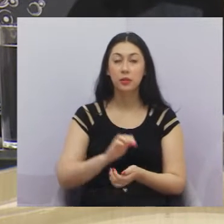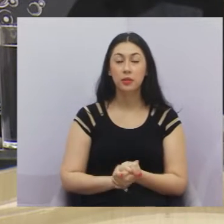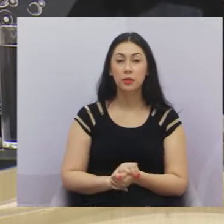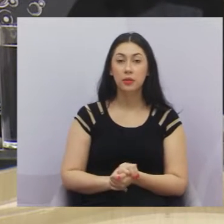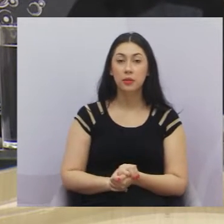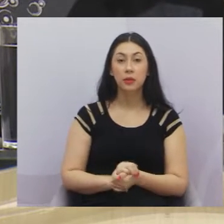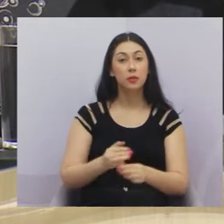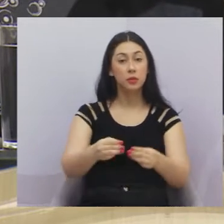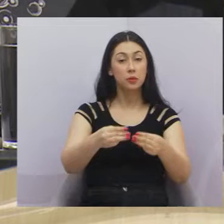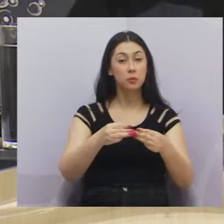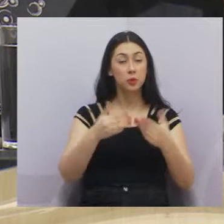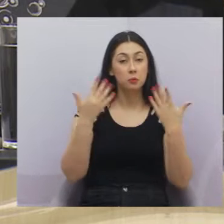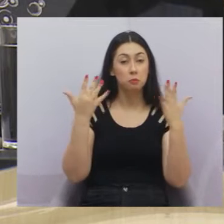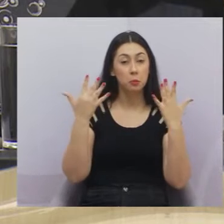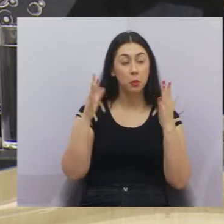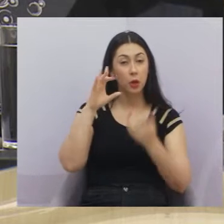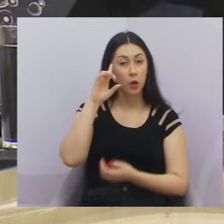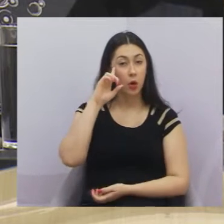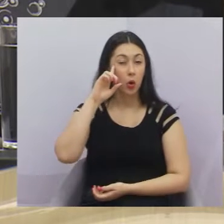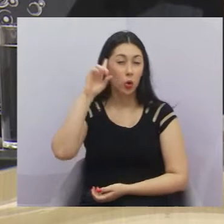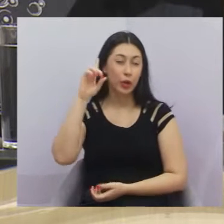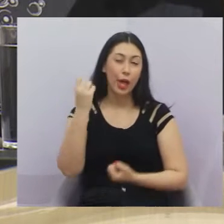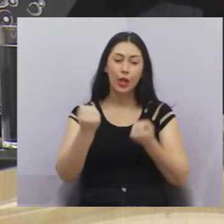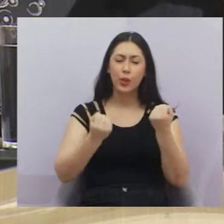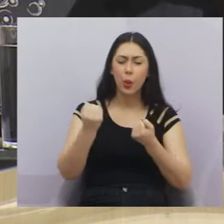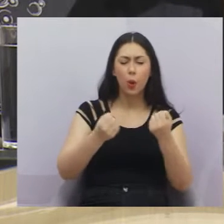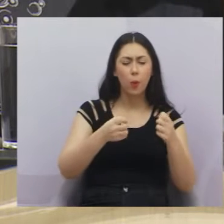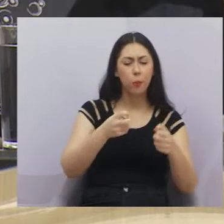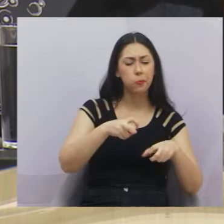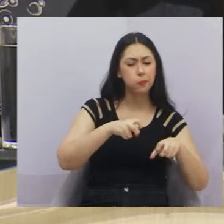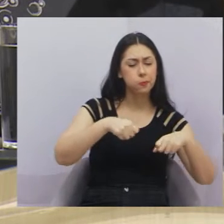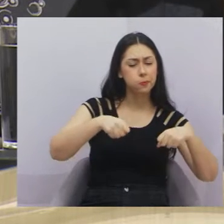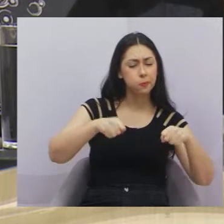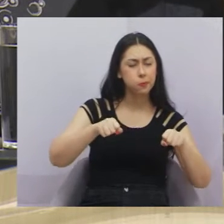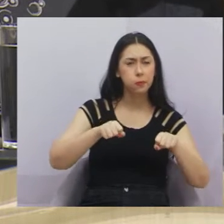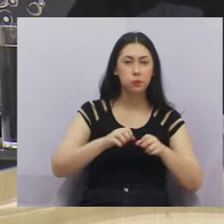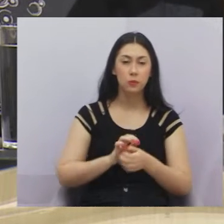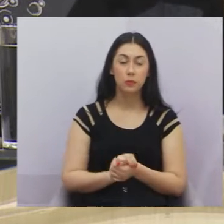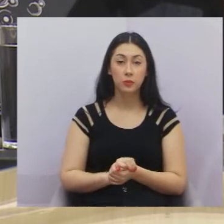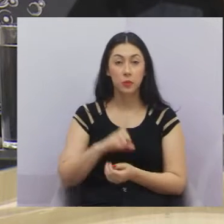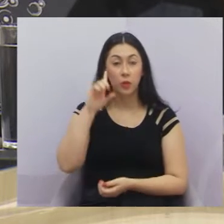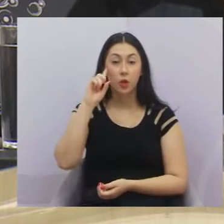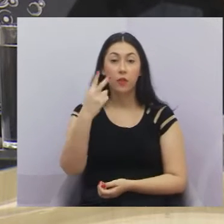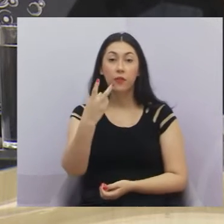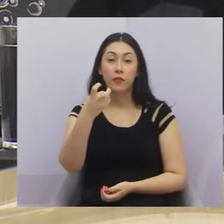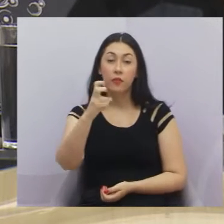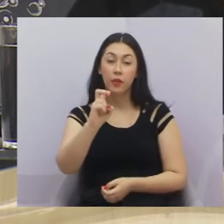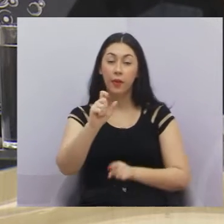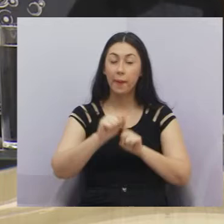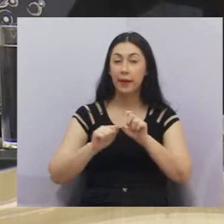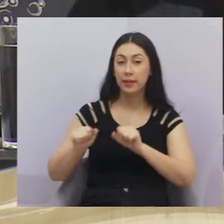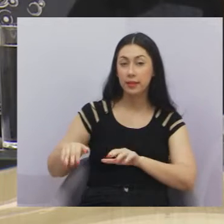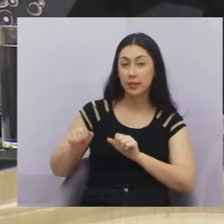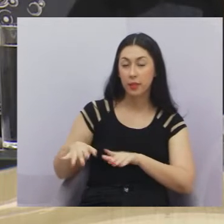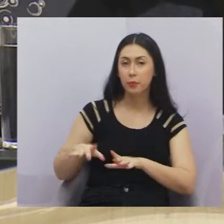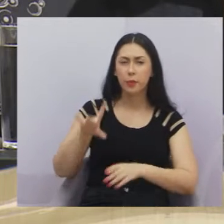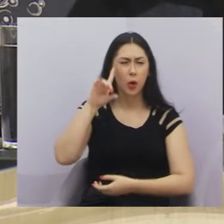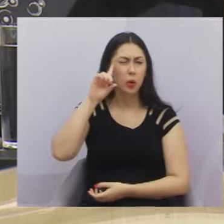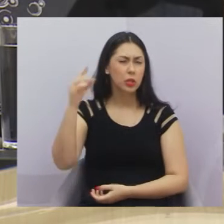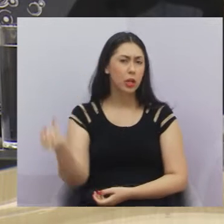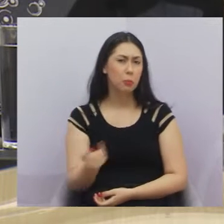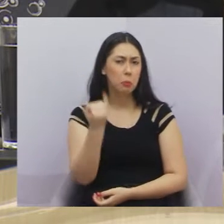registro de moção comemorativa ao Dia Nacional do Trânsito, comemorado em 25 de setembro. A data foi criada para incentivar